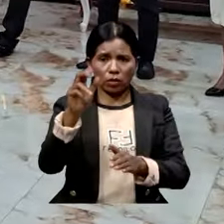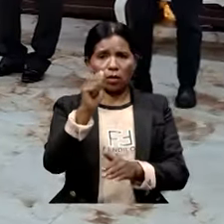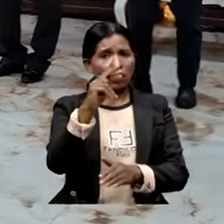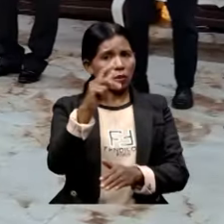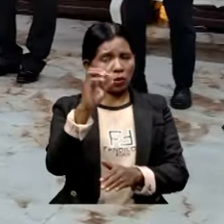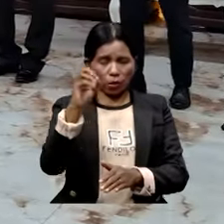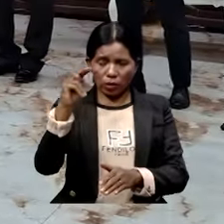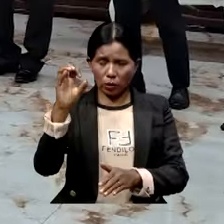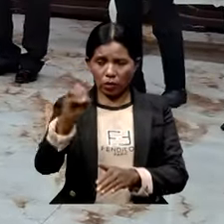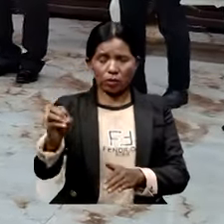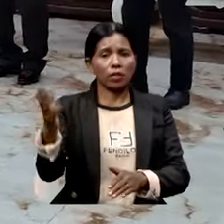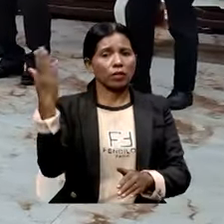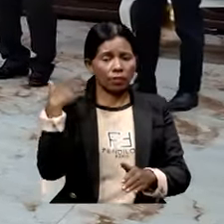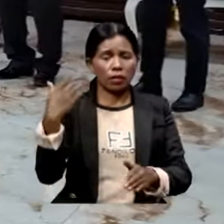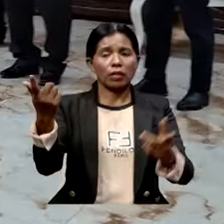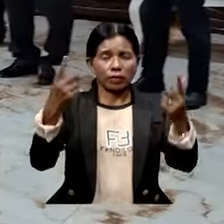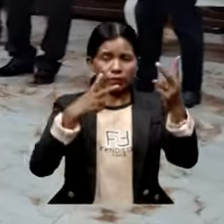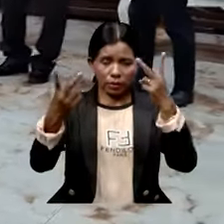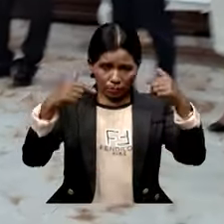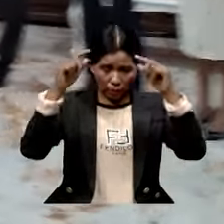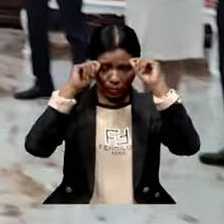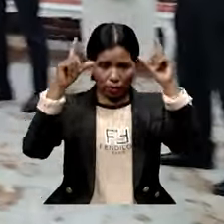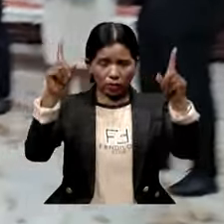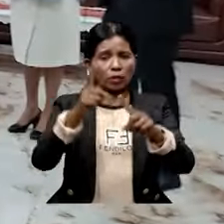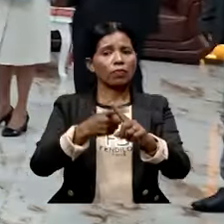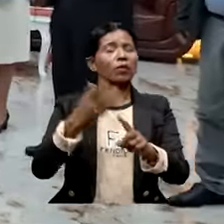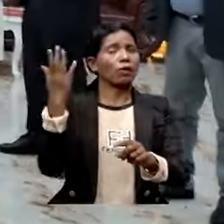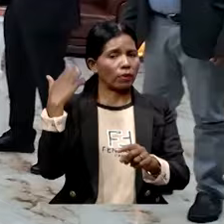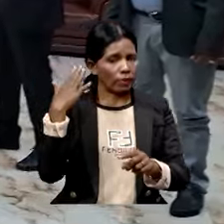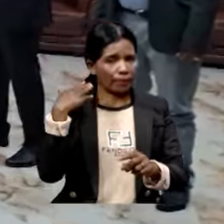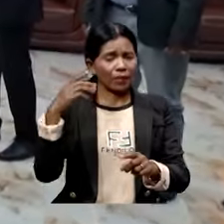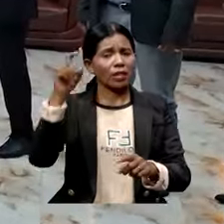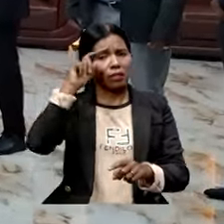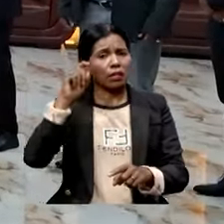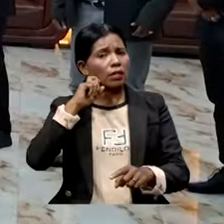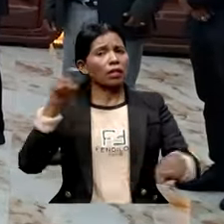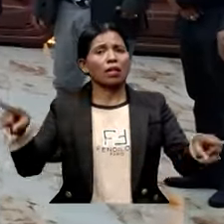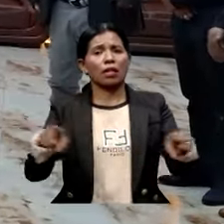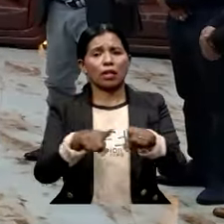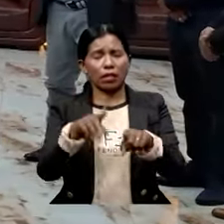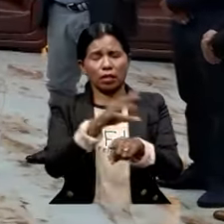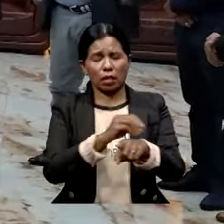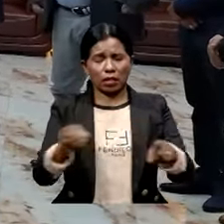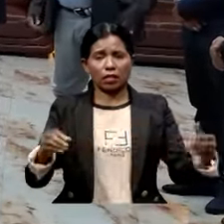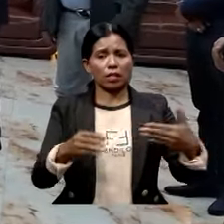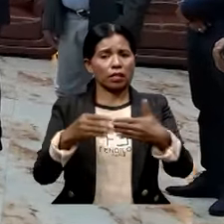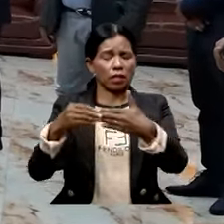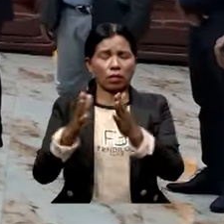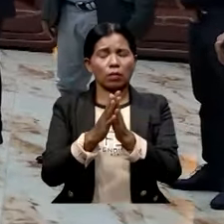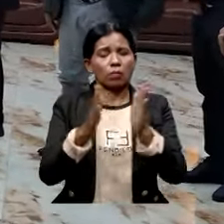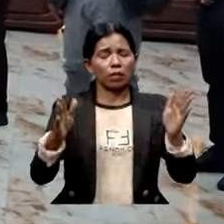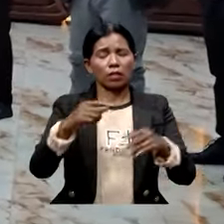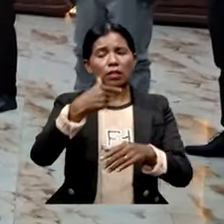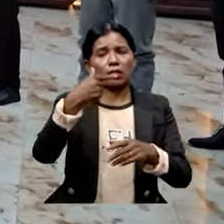Guterres, nebe foi em visita a Timor-Leste e a Fulancoto. Xanana Guzmão nebe anessa Mos figura proeminente ba